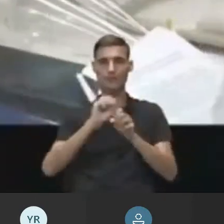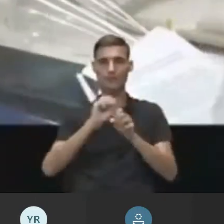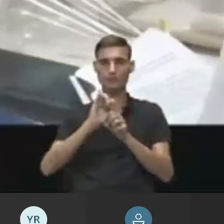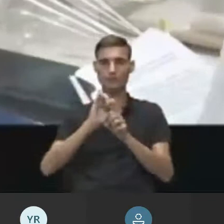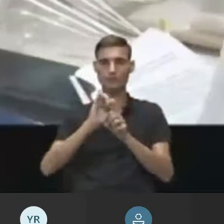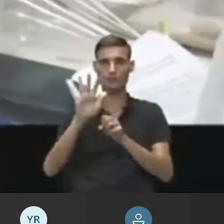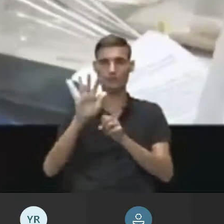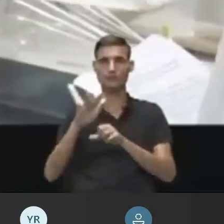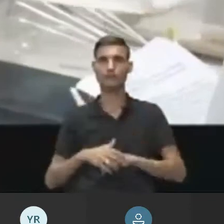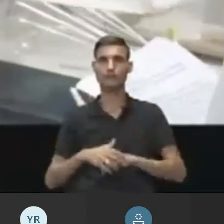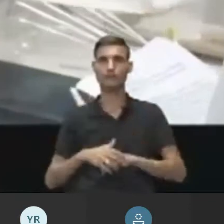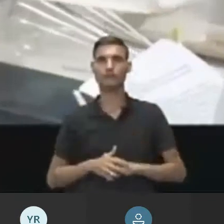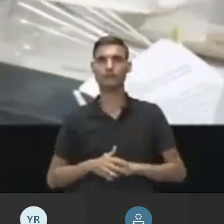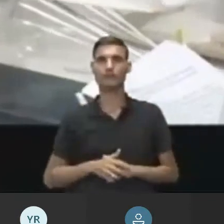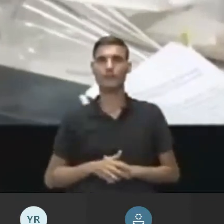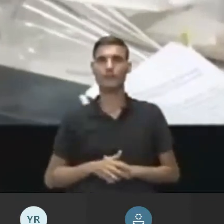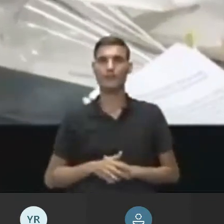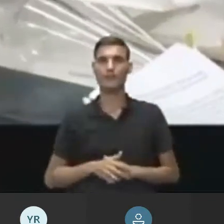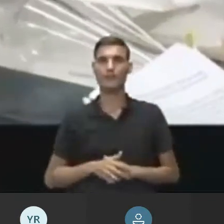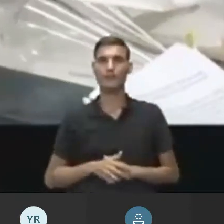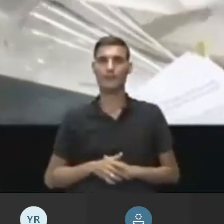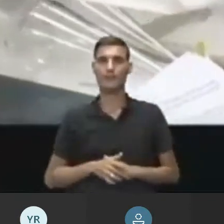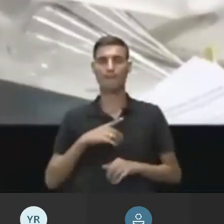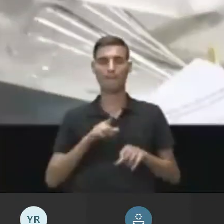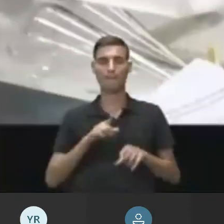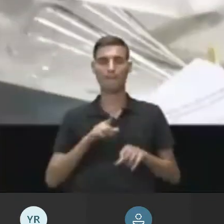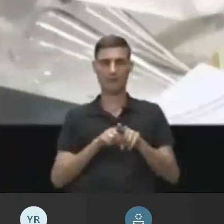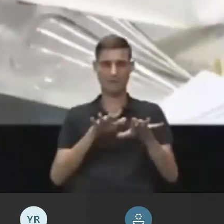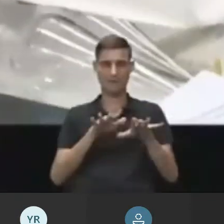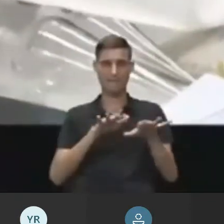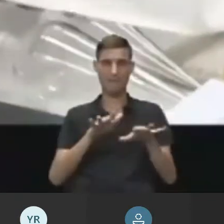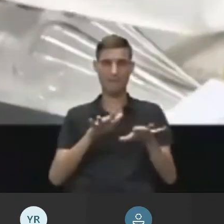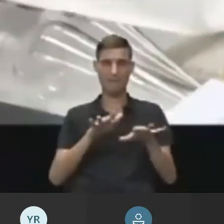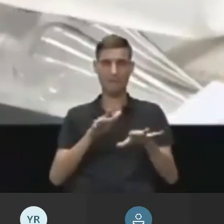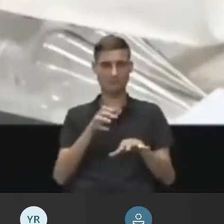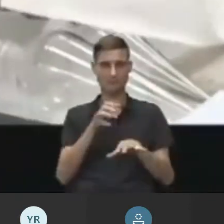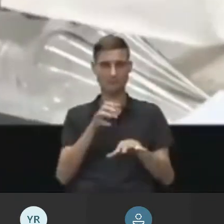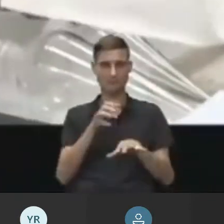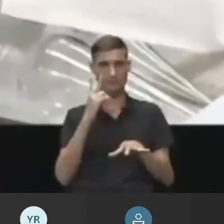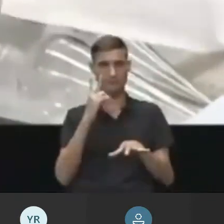né, levemente para que a reação seja feita.